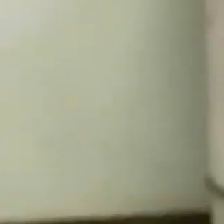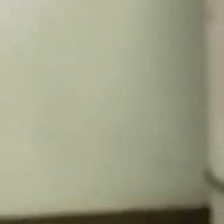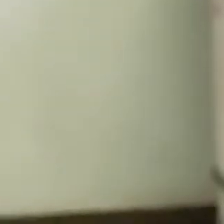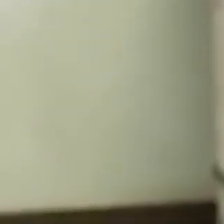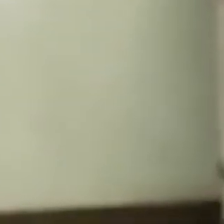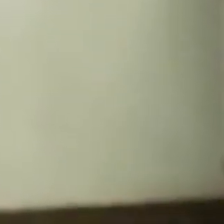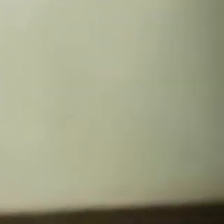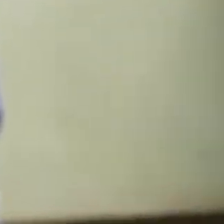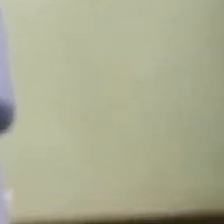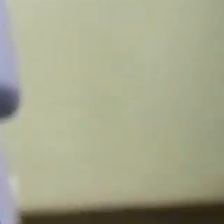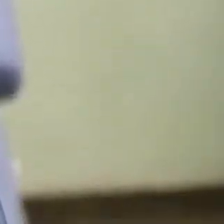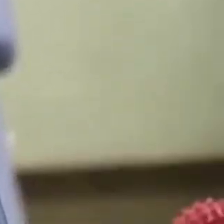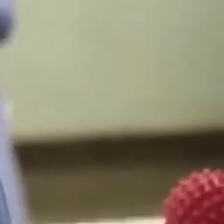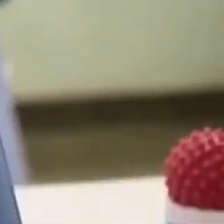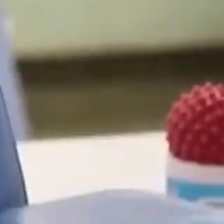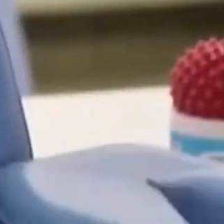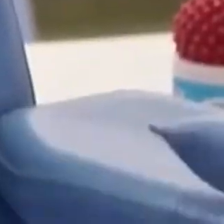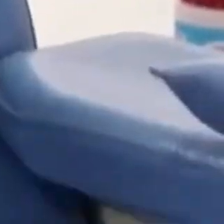também